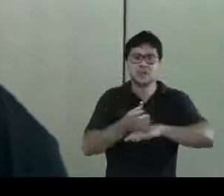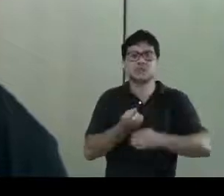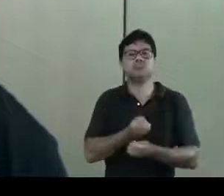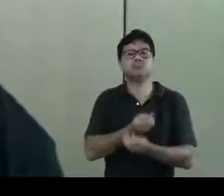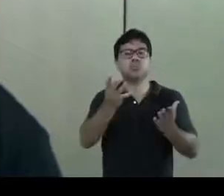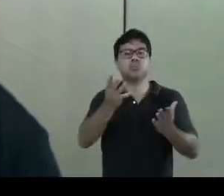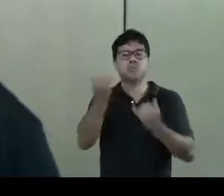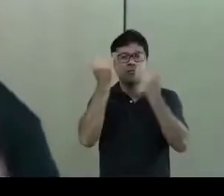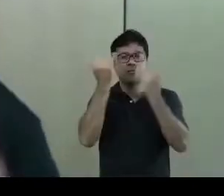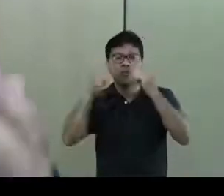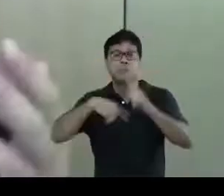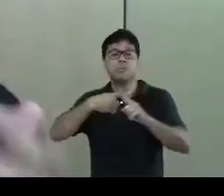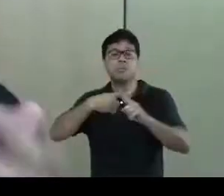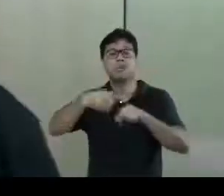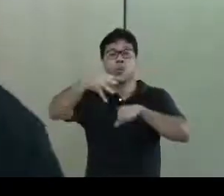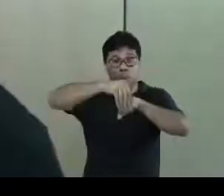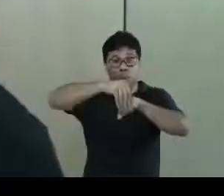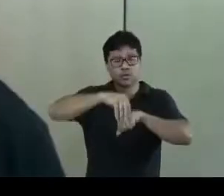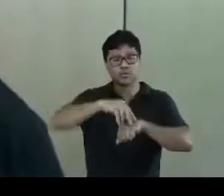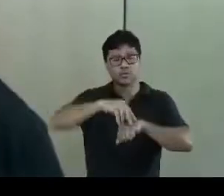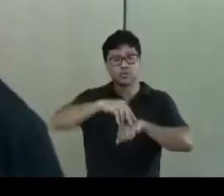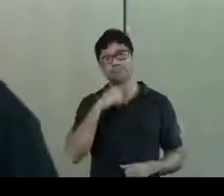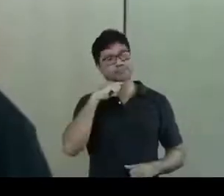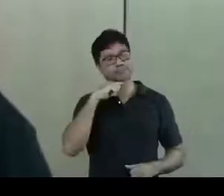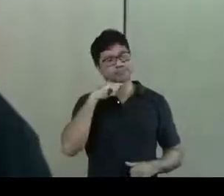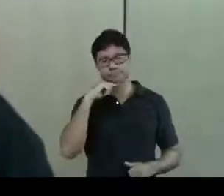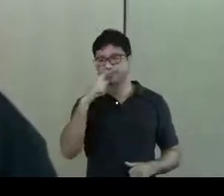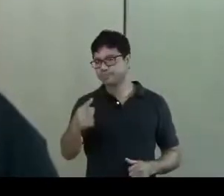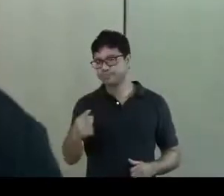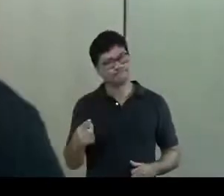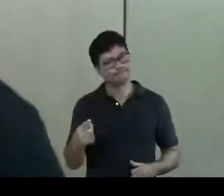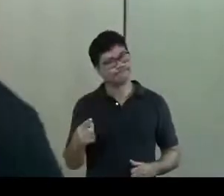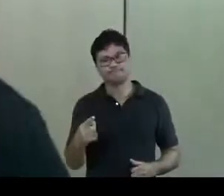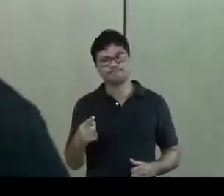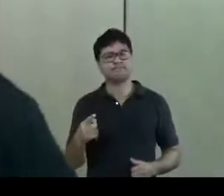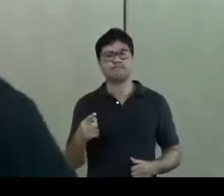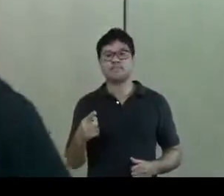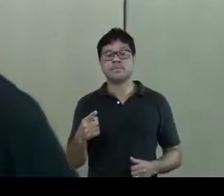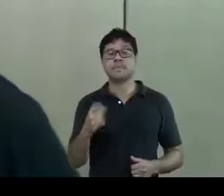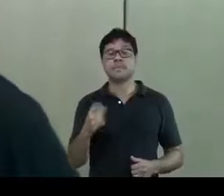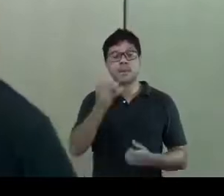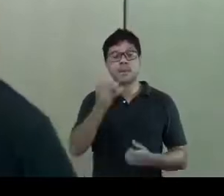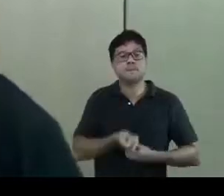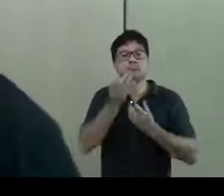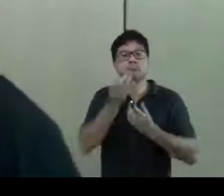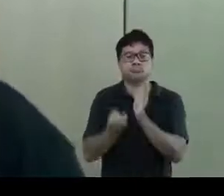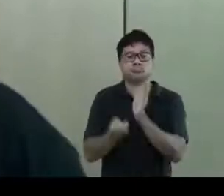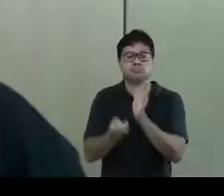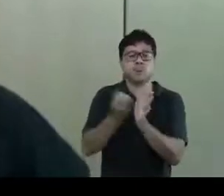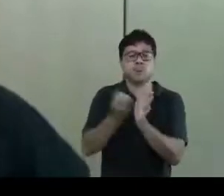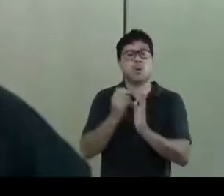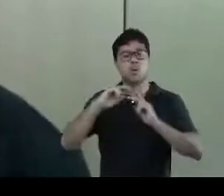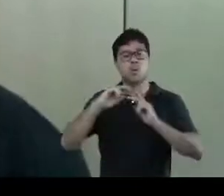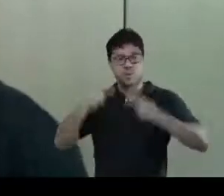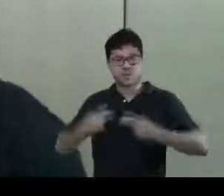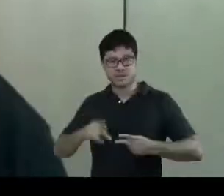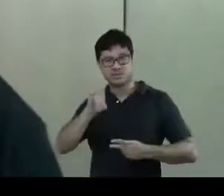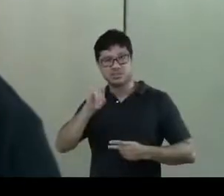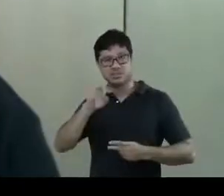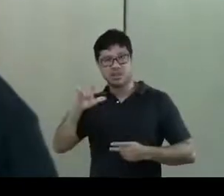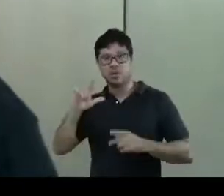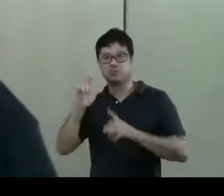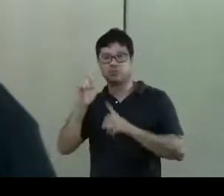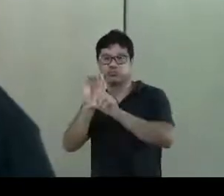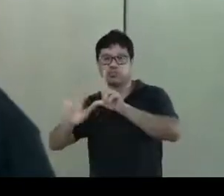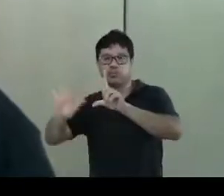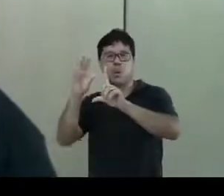ao conhecimento, não há possibilidade de se produzir humanidades digitais. Né? A